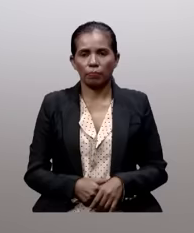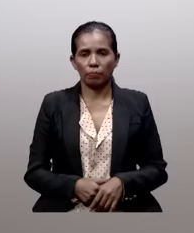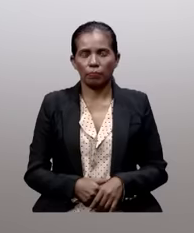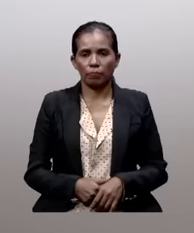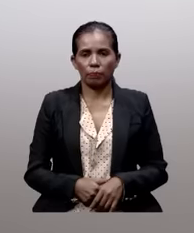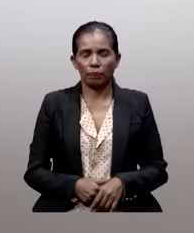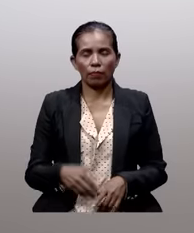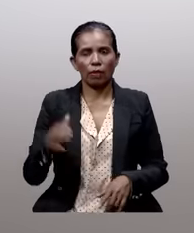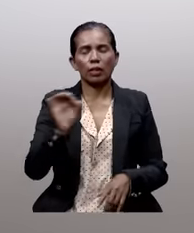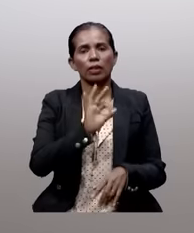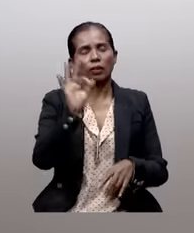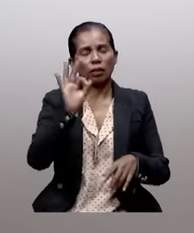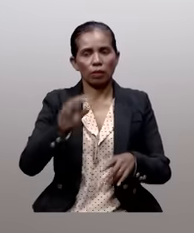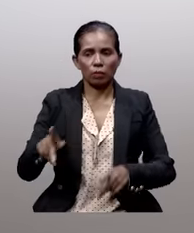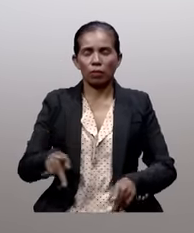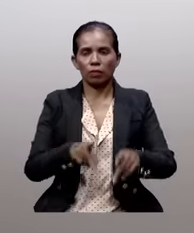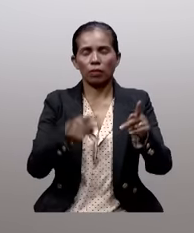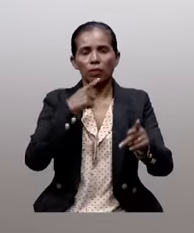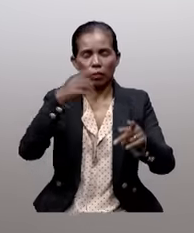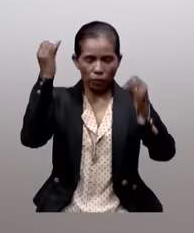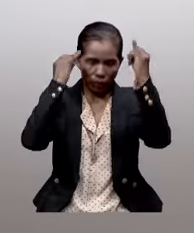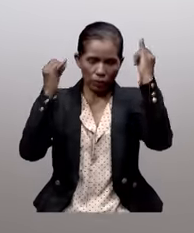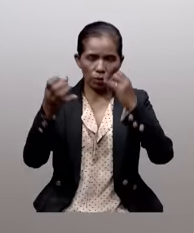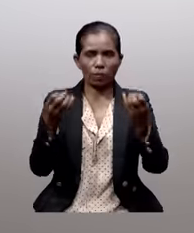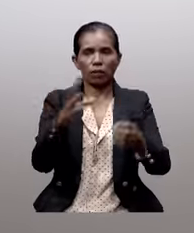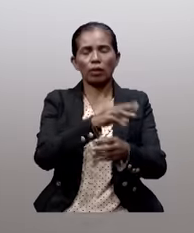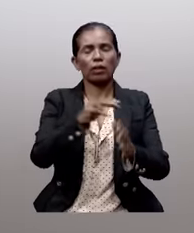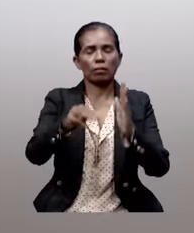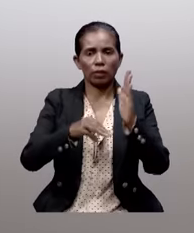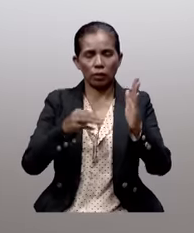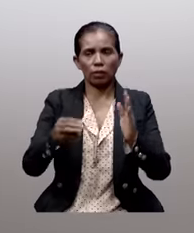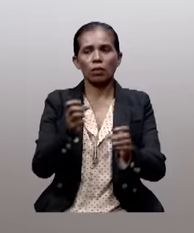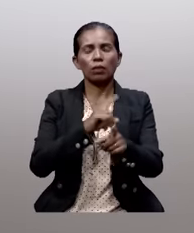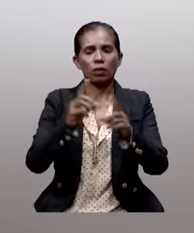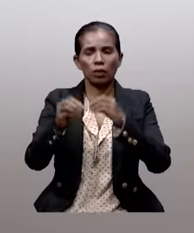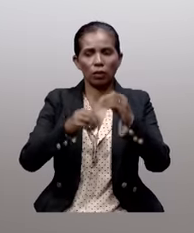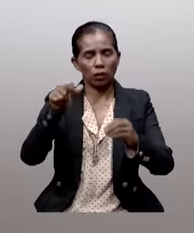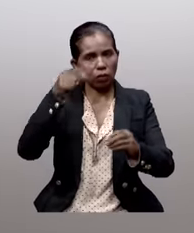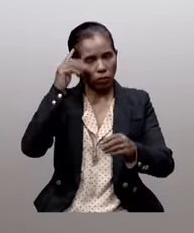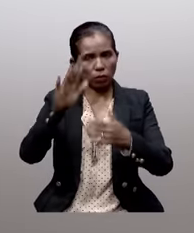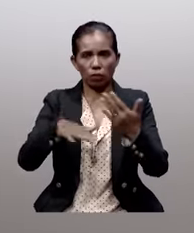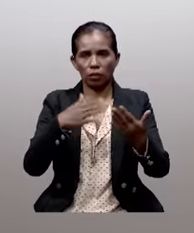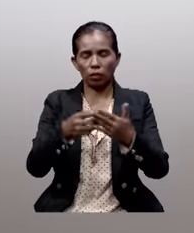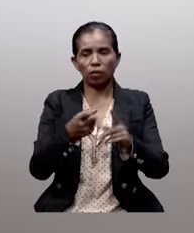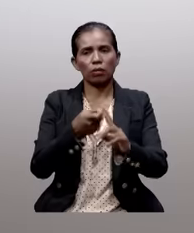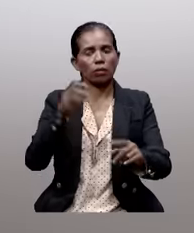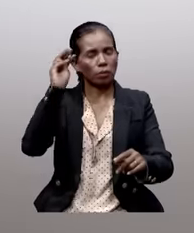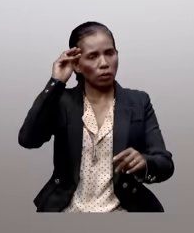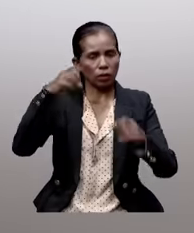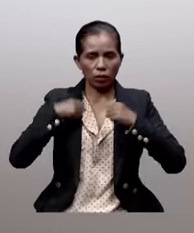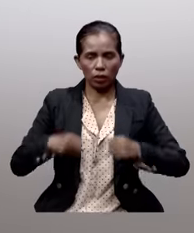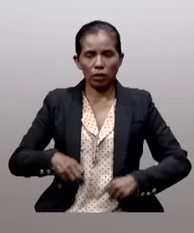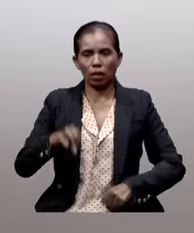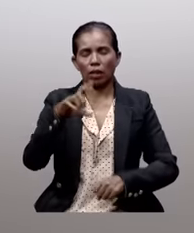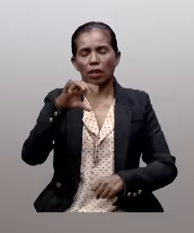Ia semana hirakne publiku lansa informasaun barak ia media sosial hodi kritika governante sira Yuliu ministra Saudi Eli